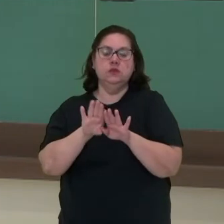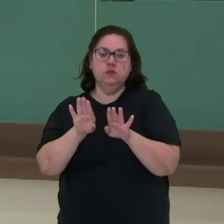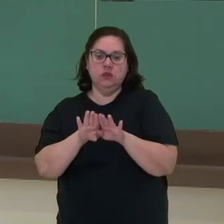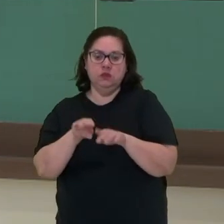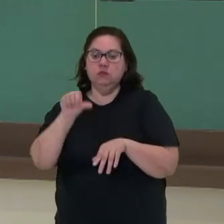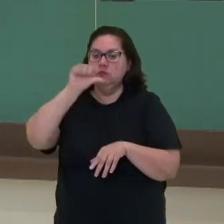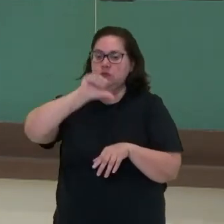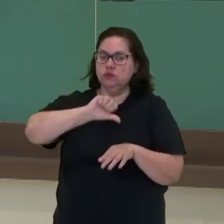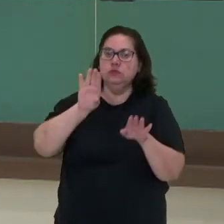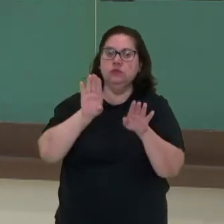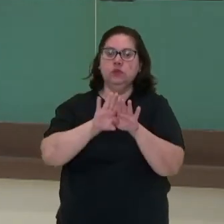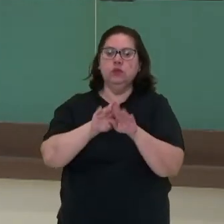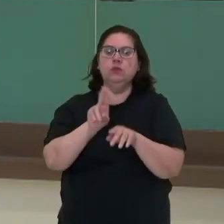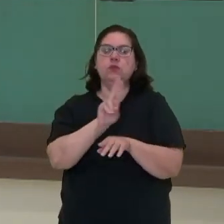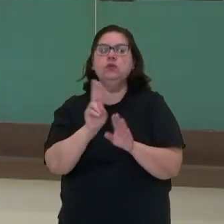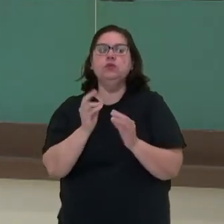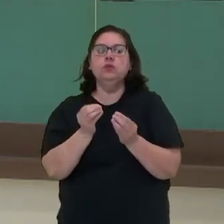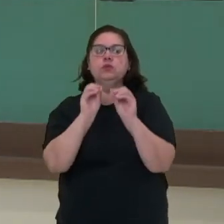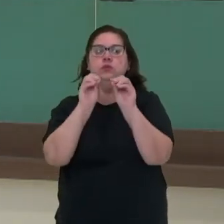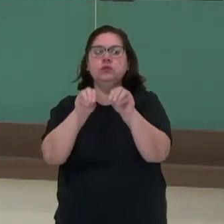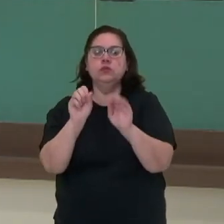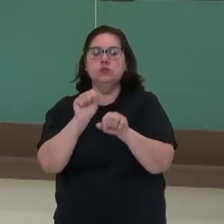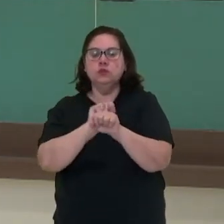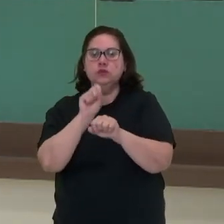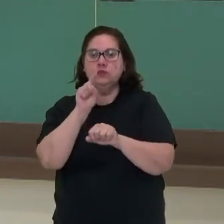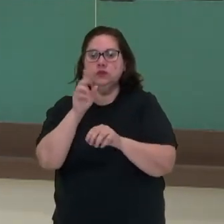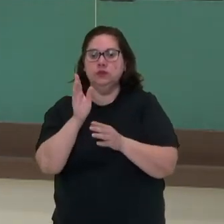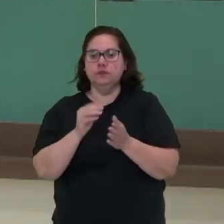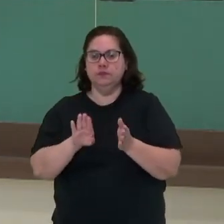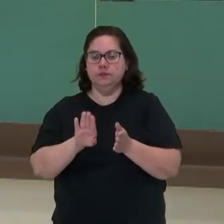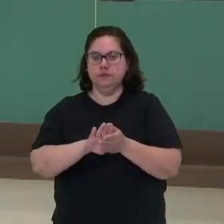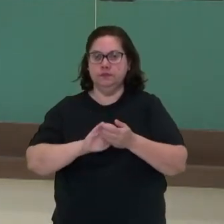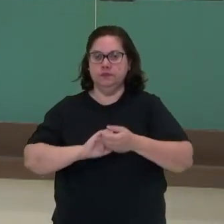coisas negativas. Qual que é o nome? Coloca lá para mim. Estou aguardando você. Tá ali com um pouquinho.